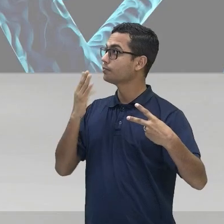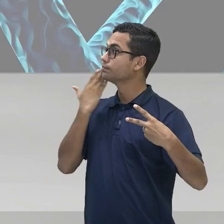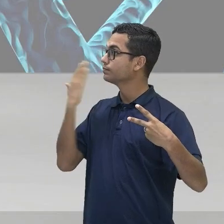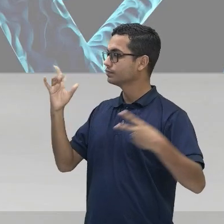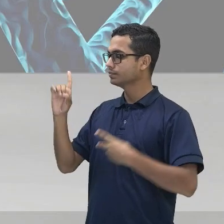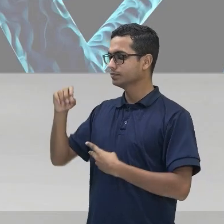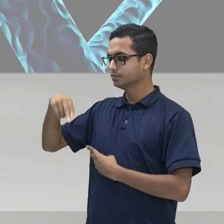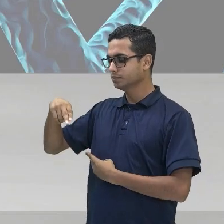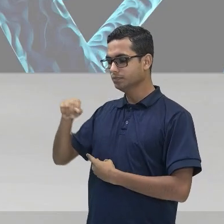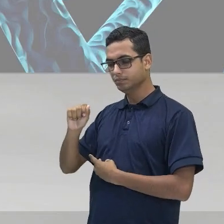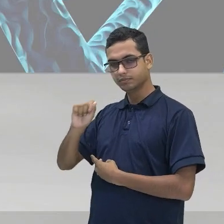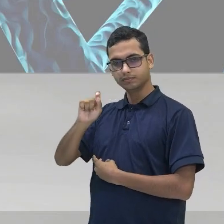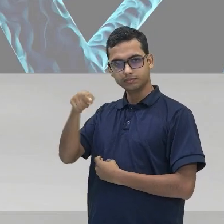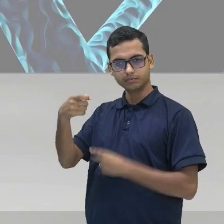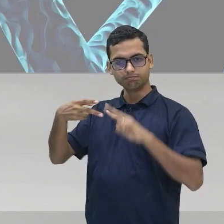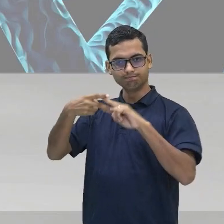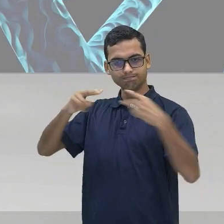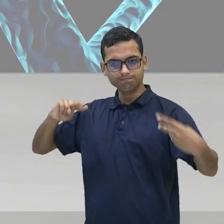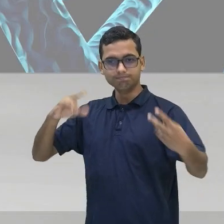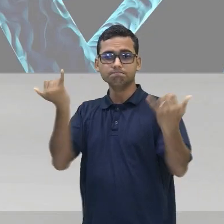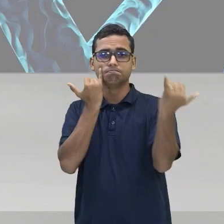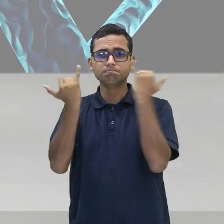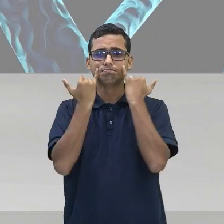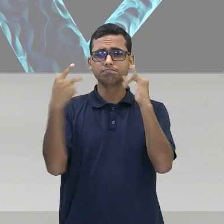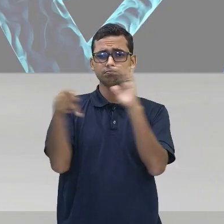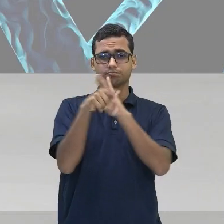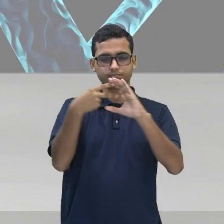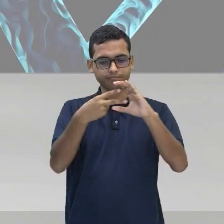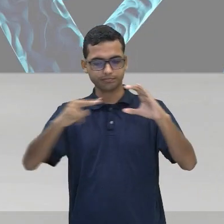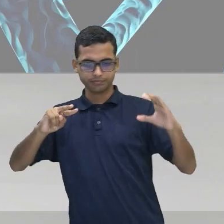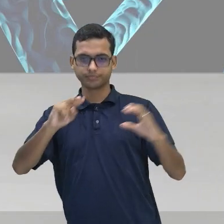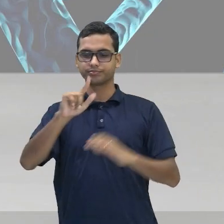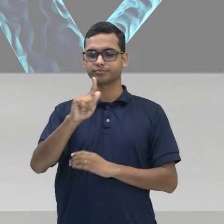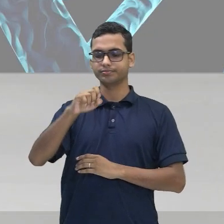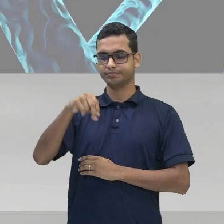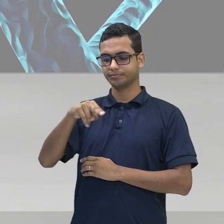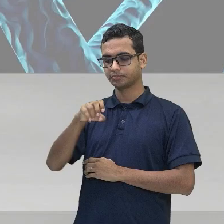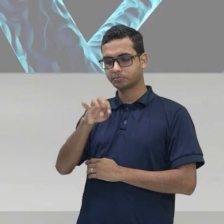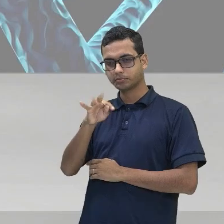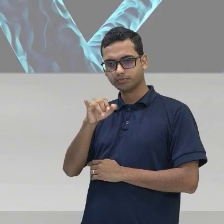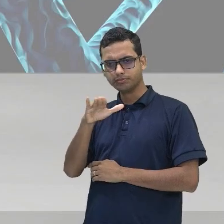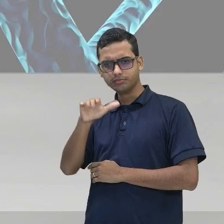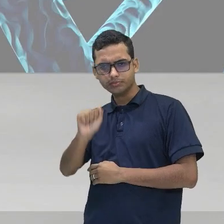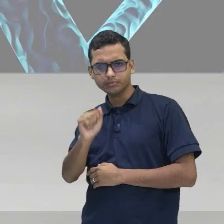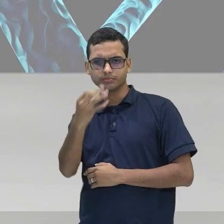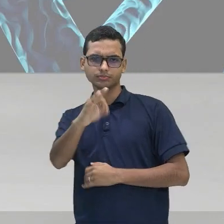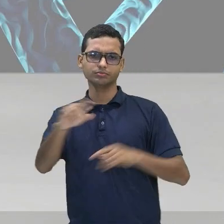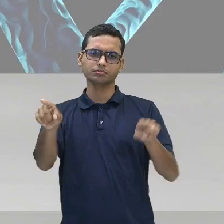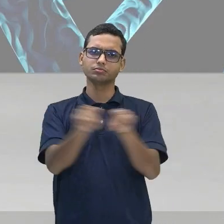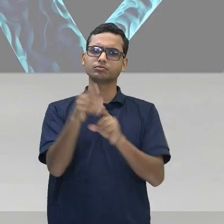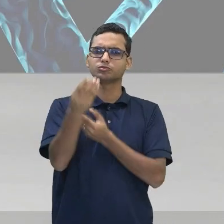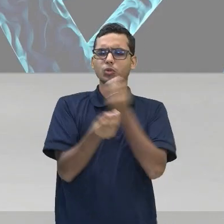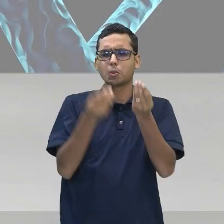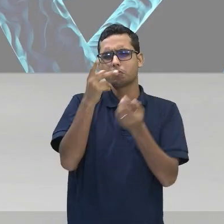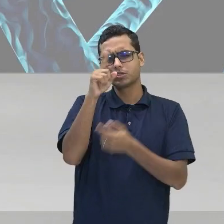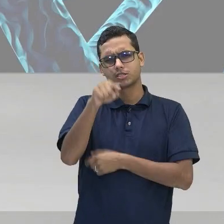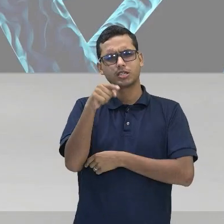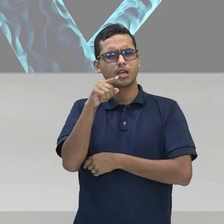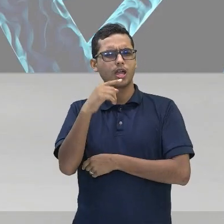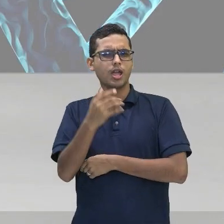DNA, aquele que carrega nossas informações genéticas. Você já parou para pensar por que você se parece com seu pai ou com a sua